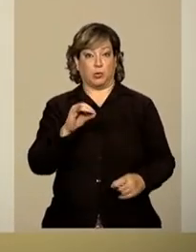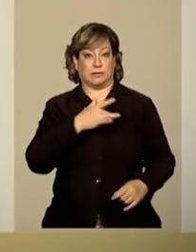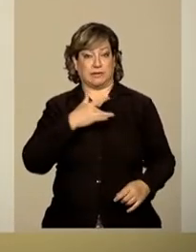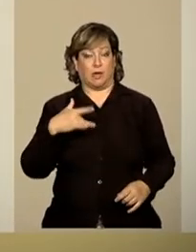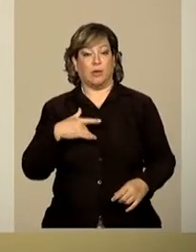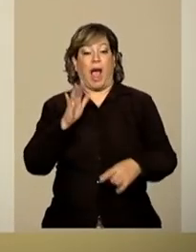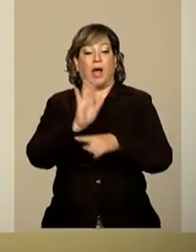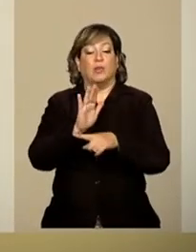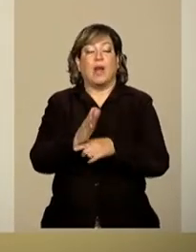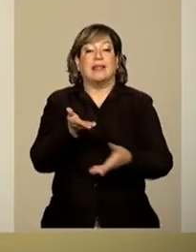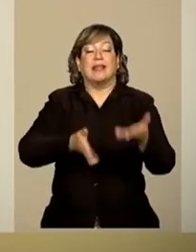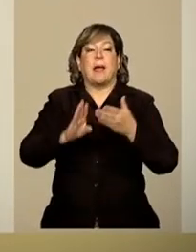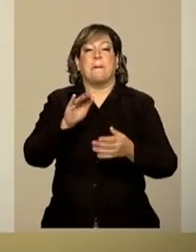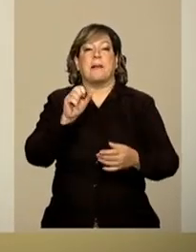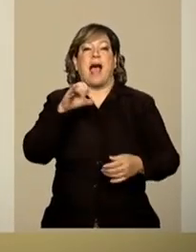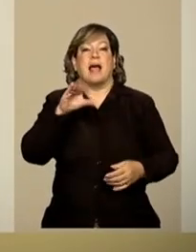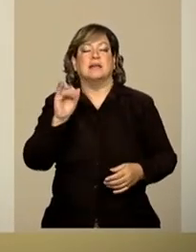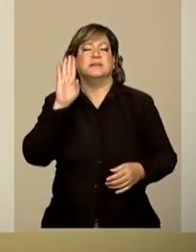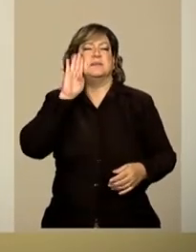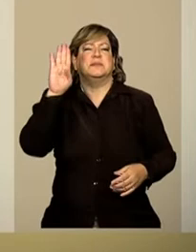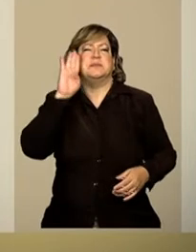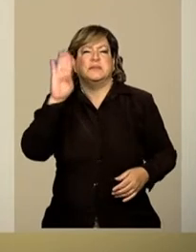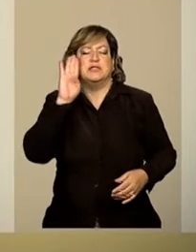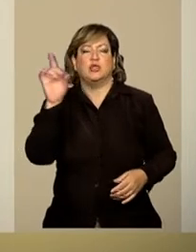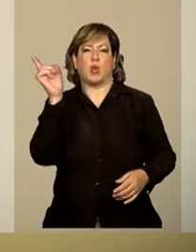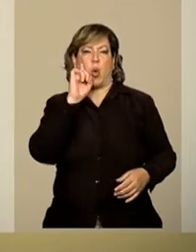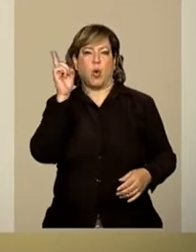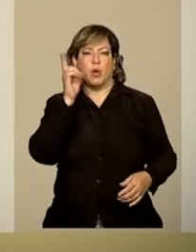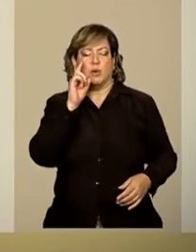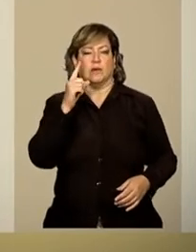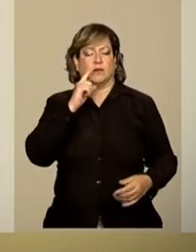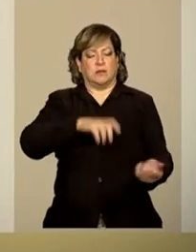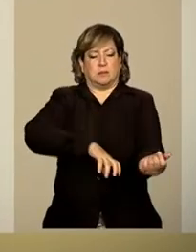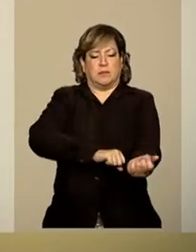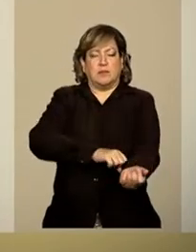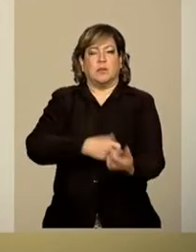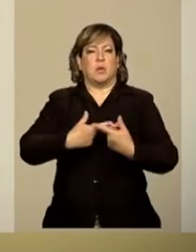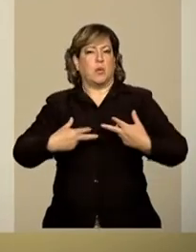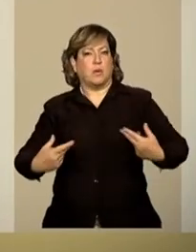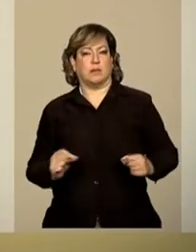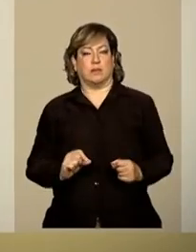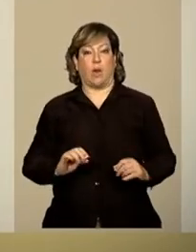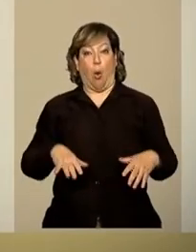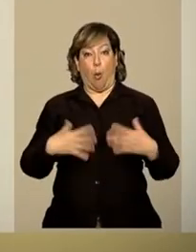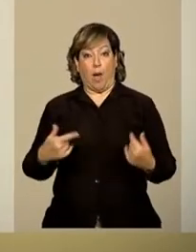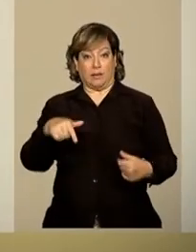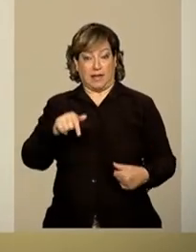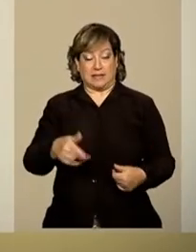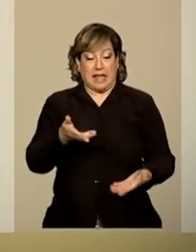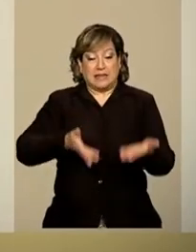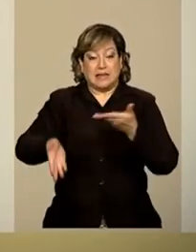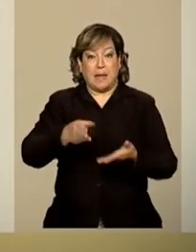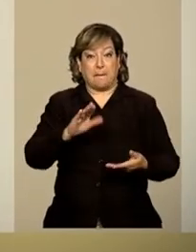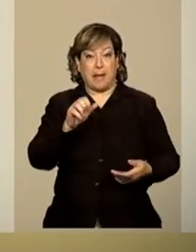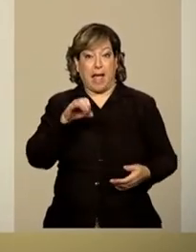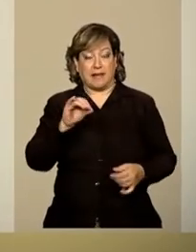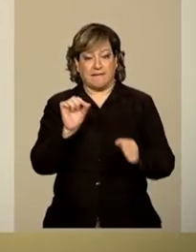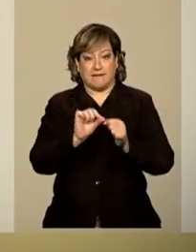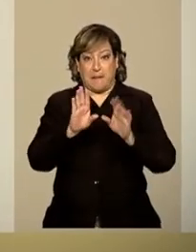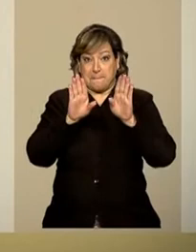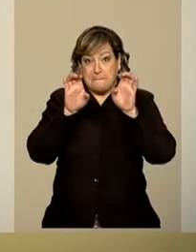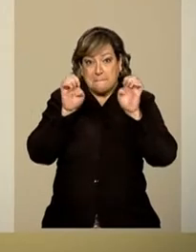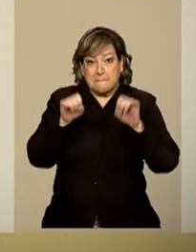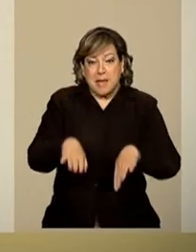da atenção básica que aquele atendimento do cotidiano do dia a dia quando o atendimento na atenção básica é bem